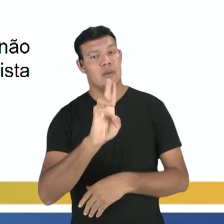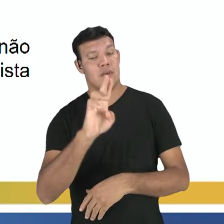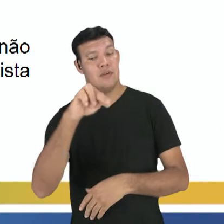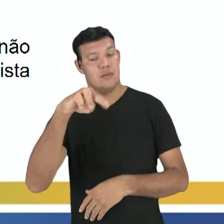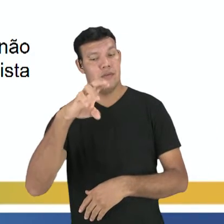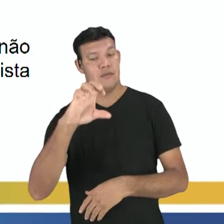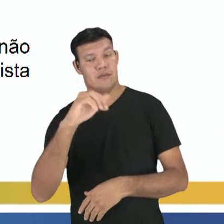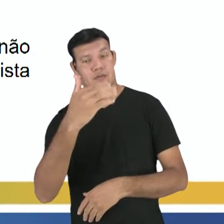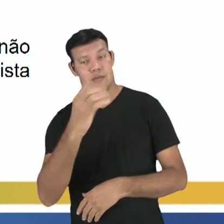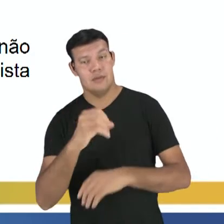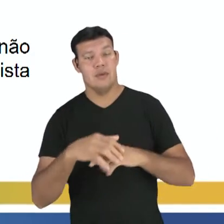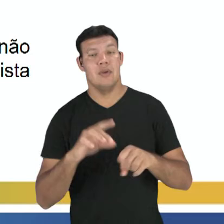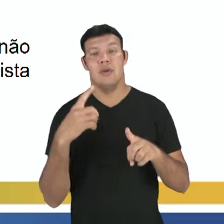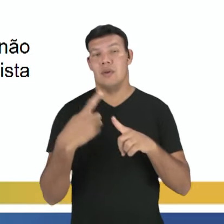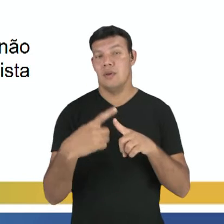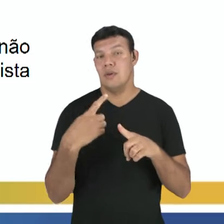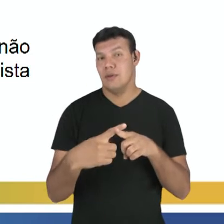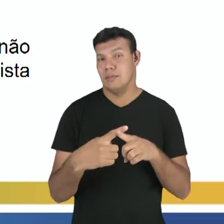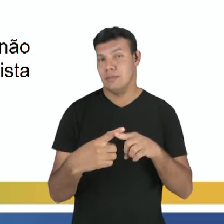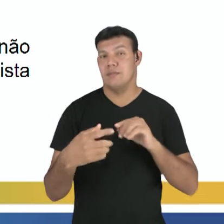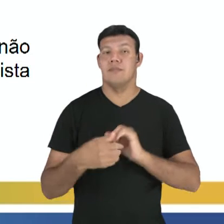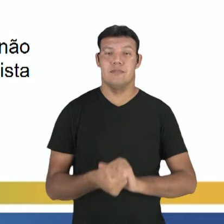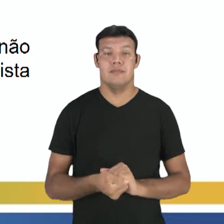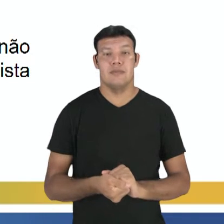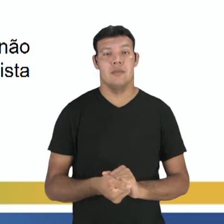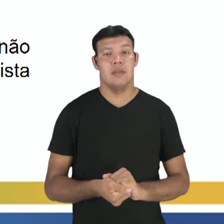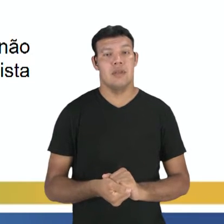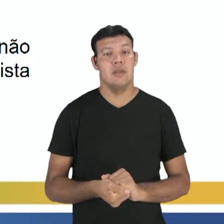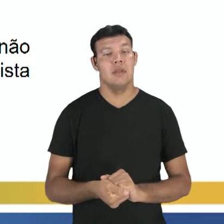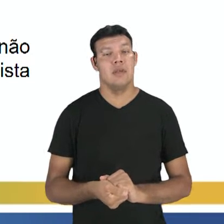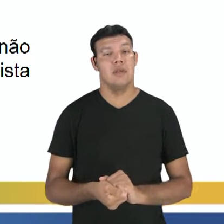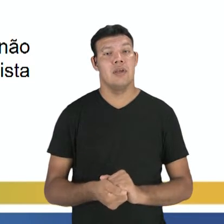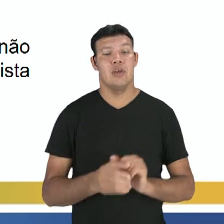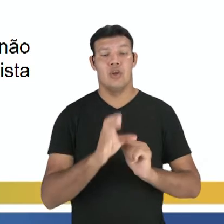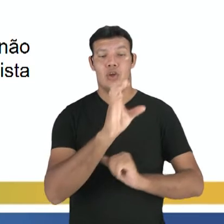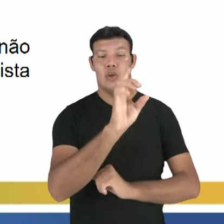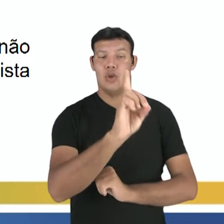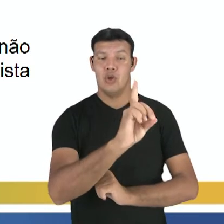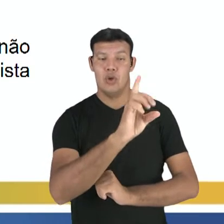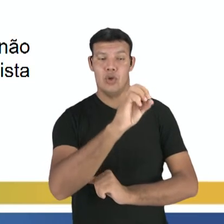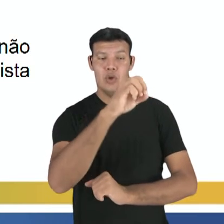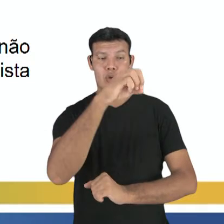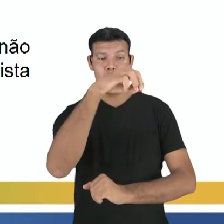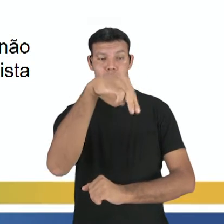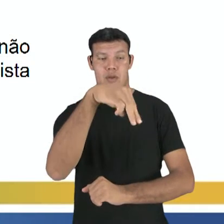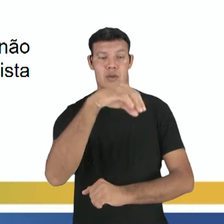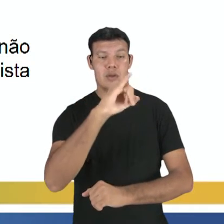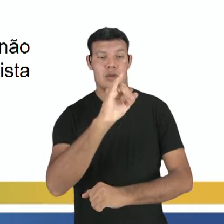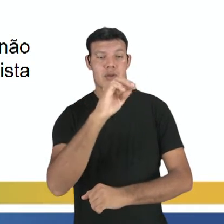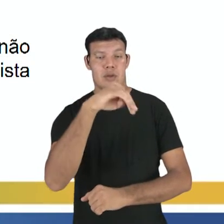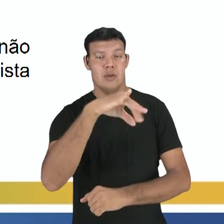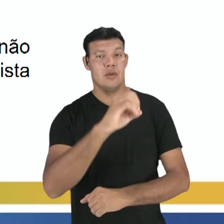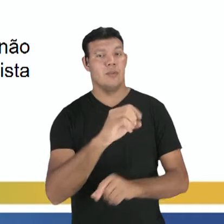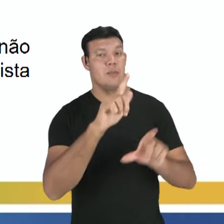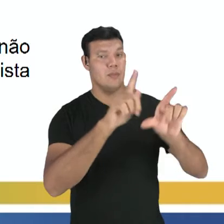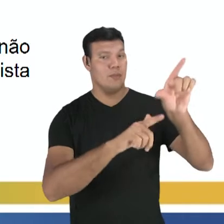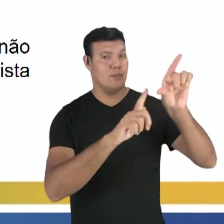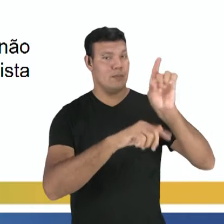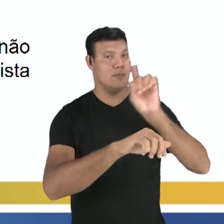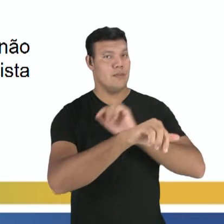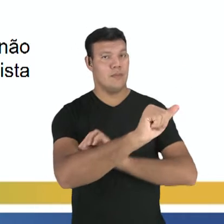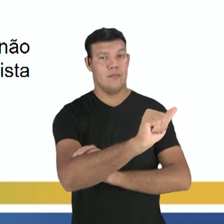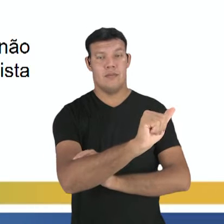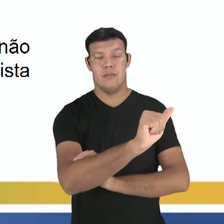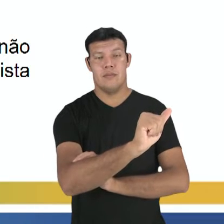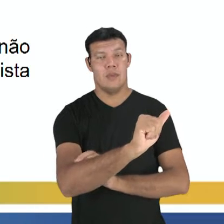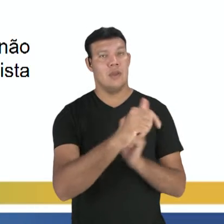pois as restrições só para o domínio, ou seja, o conjunto A não